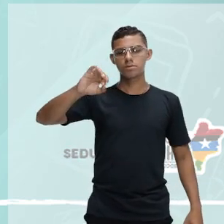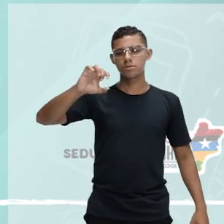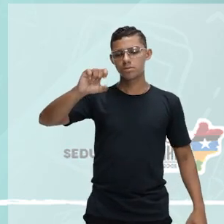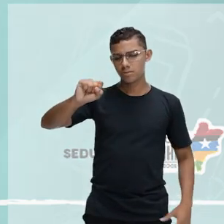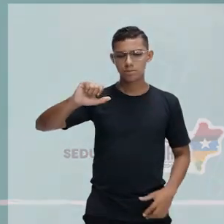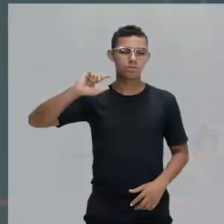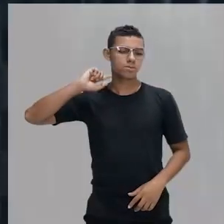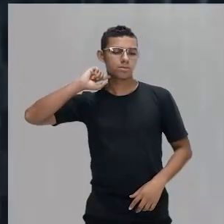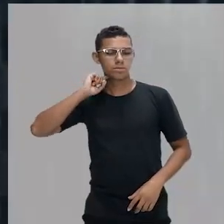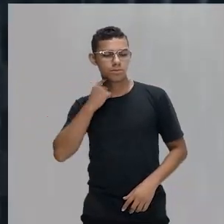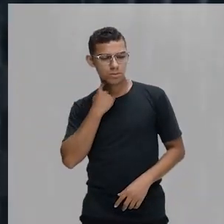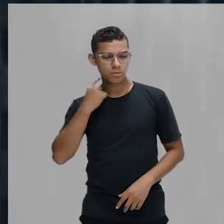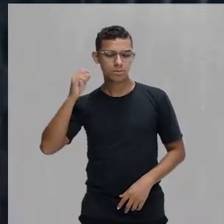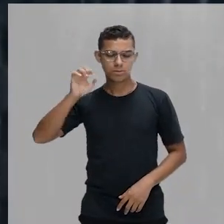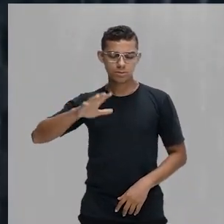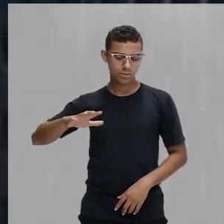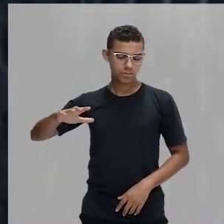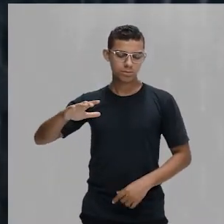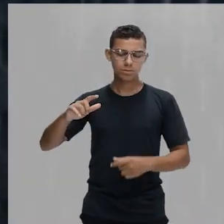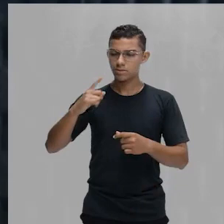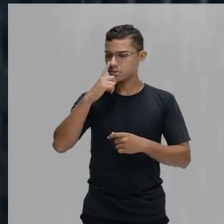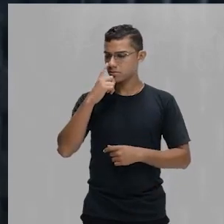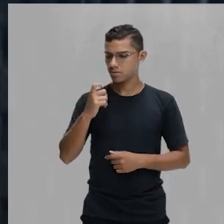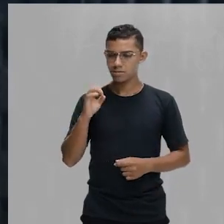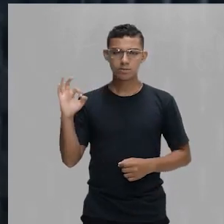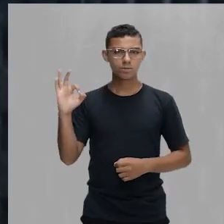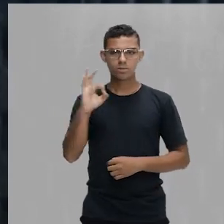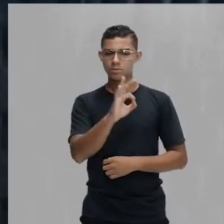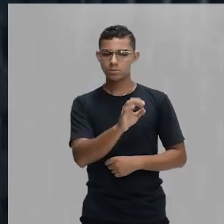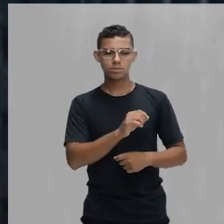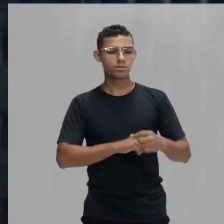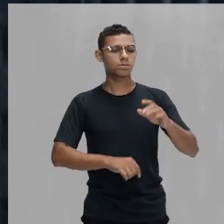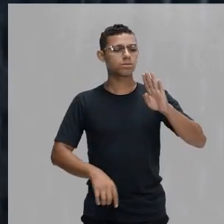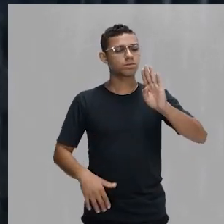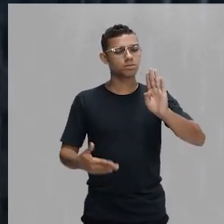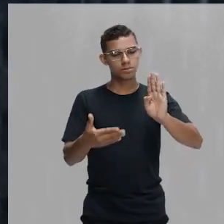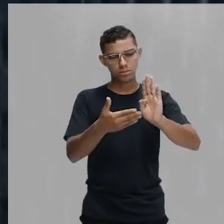aí a poluição. Então não pode ser pilhas e baterias. No